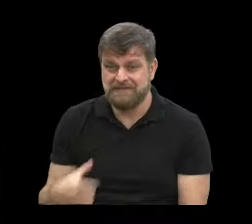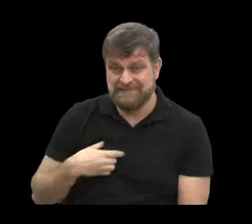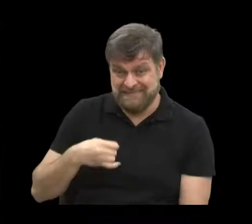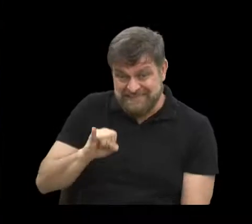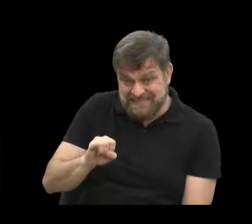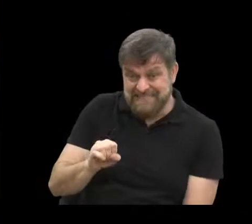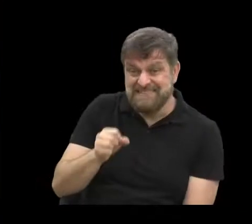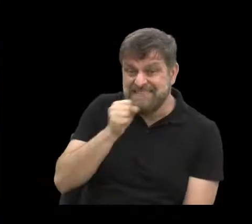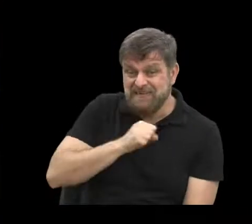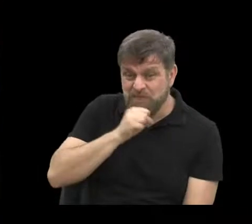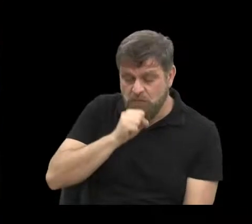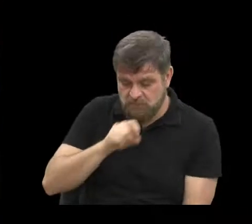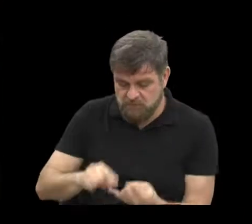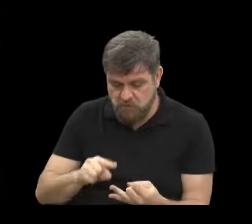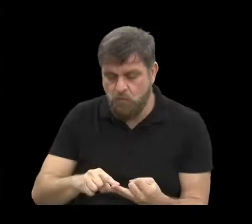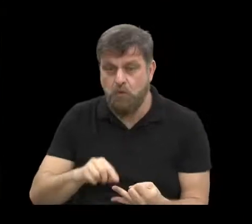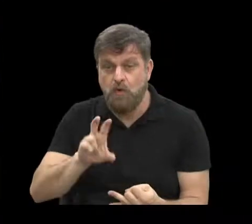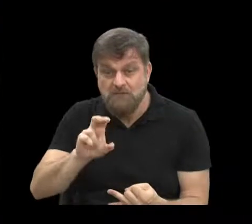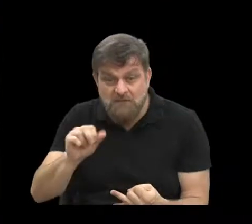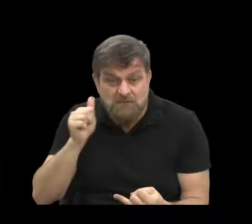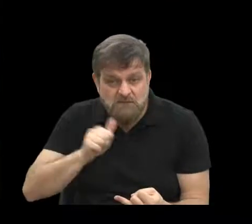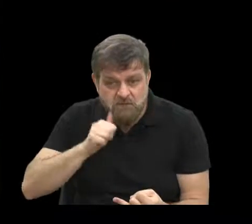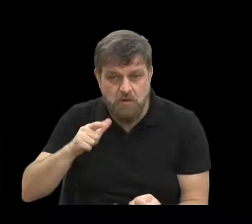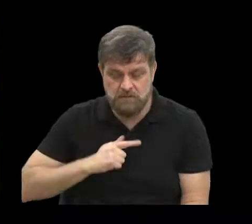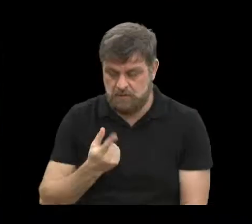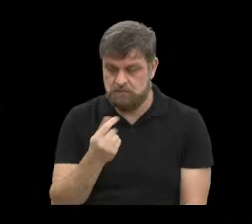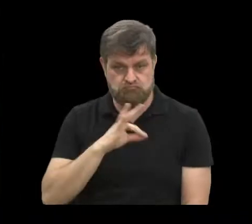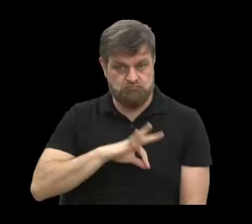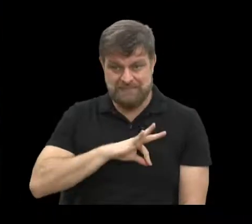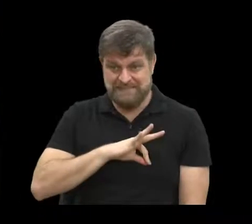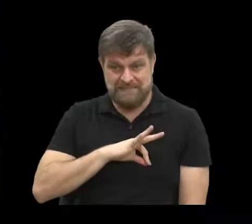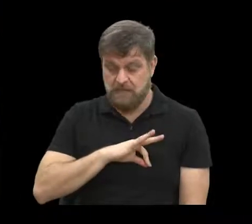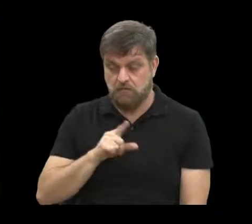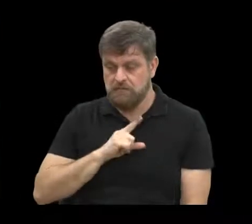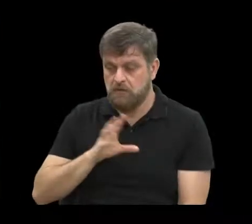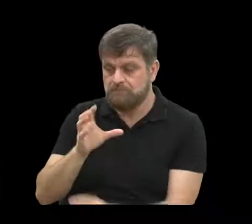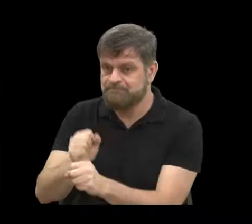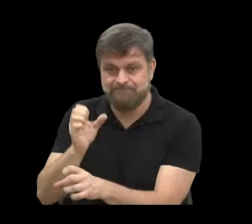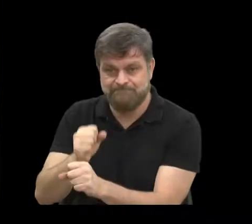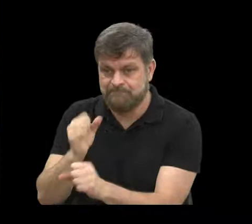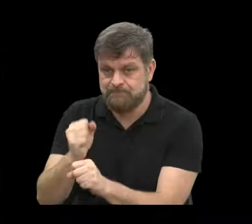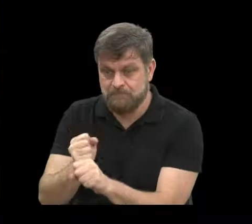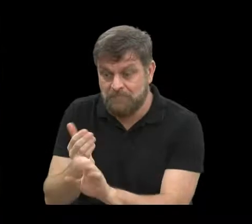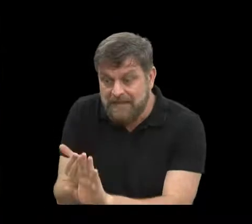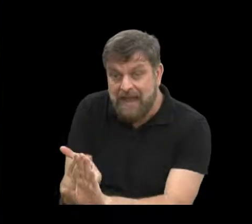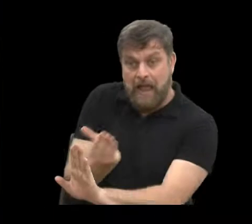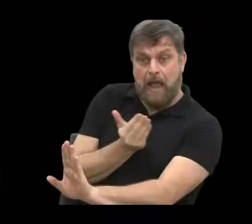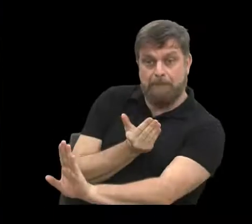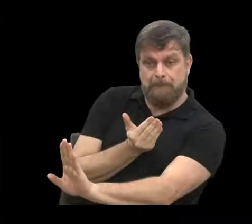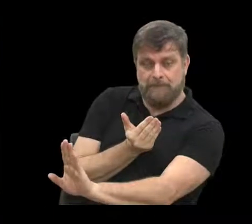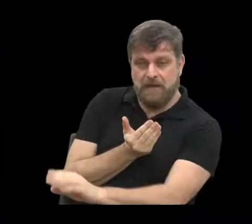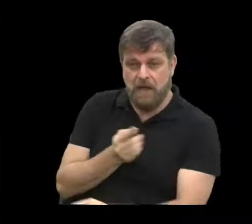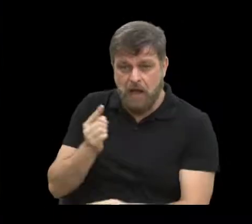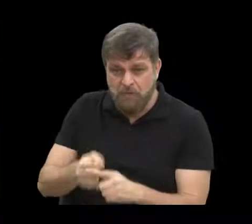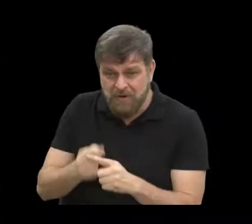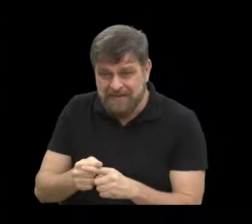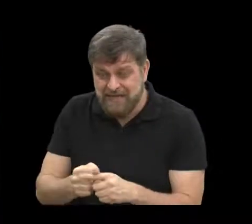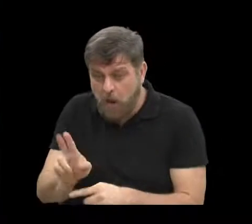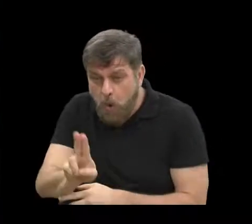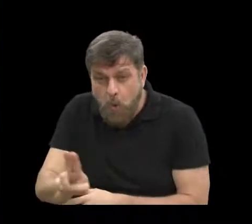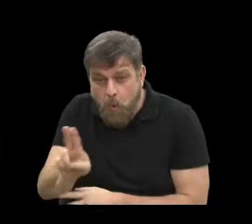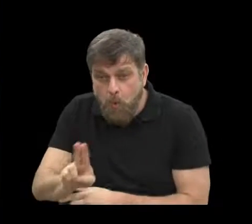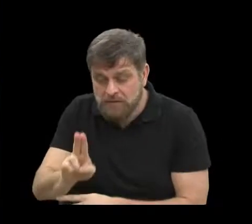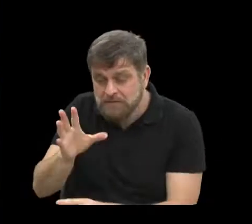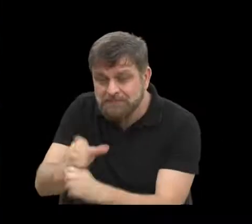ou a avó tenha renda, isso não vai entrar no cálculo. Tá ok? Porque a gente só usa